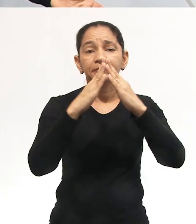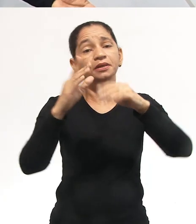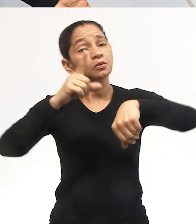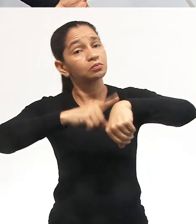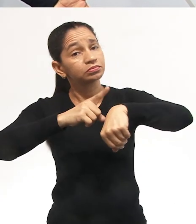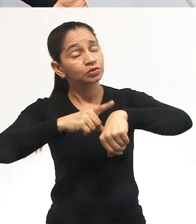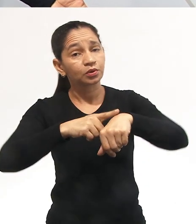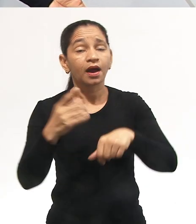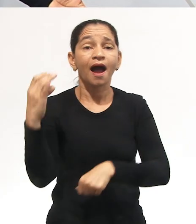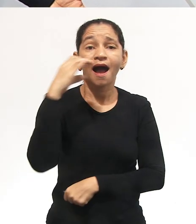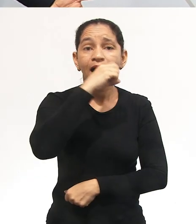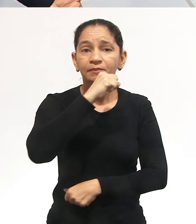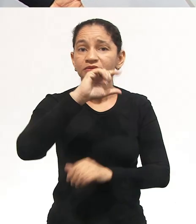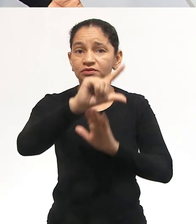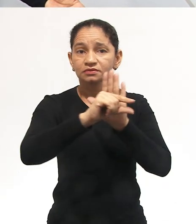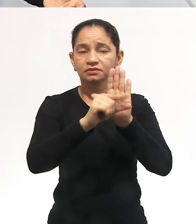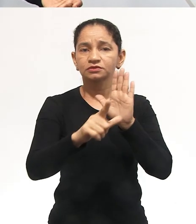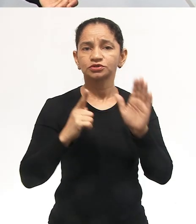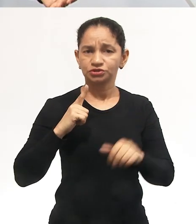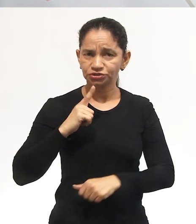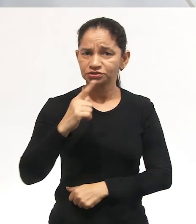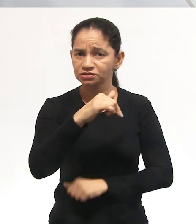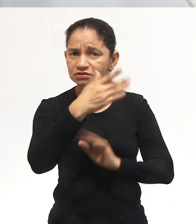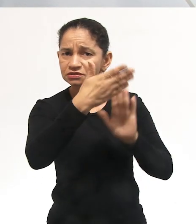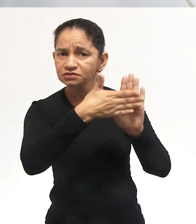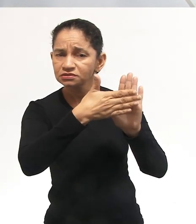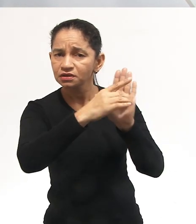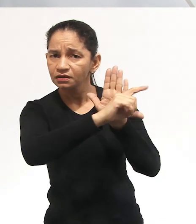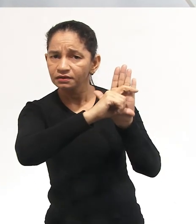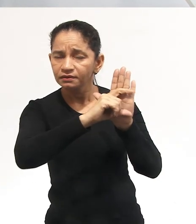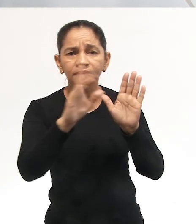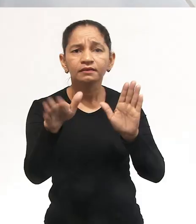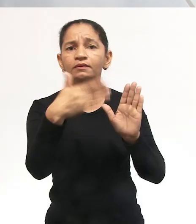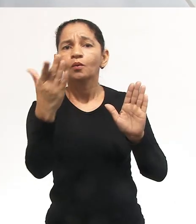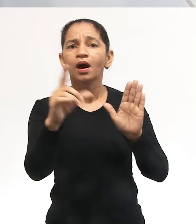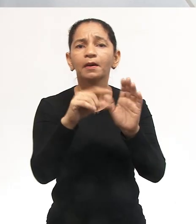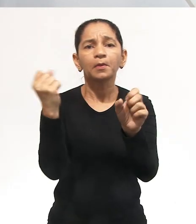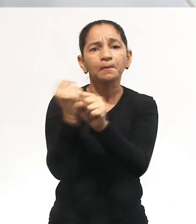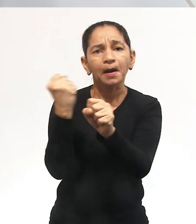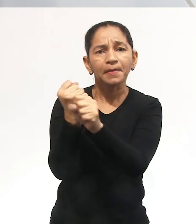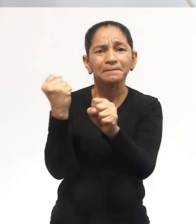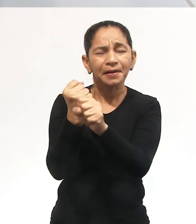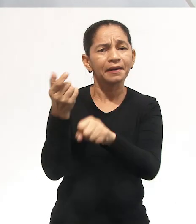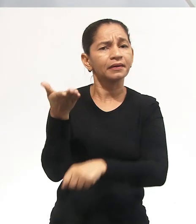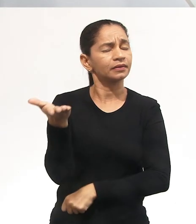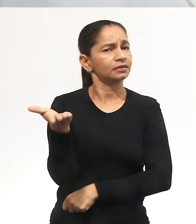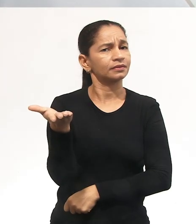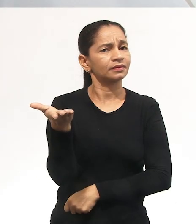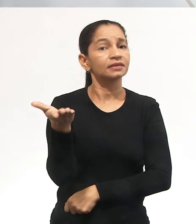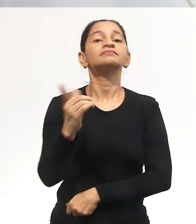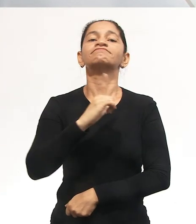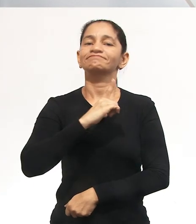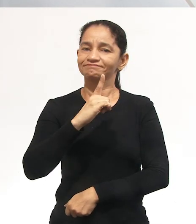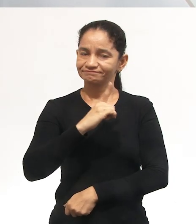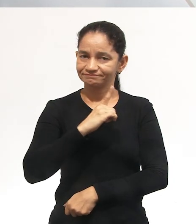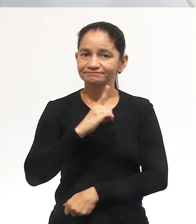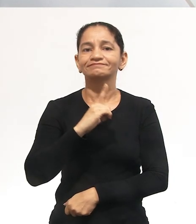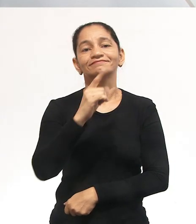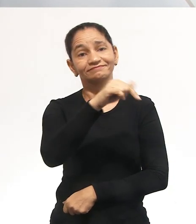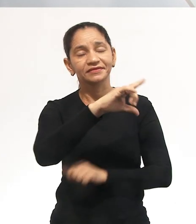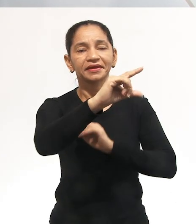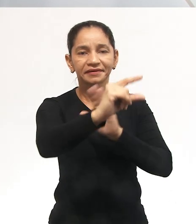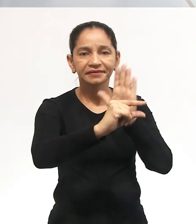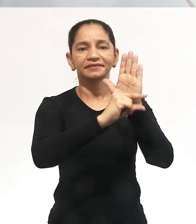não estavam previstos na lei orçamentária. Mas como é que vai ser feito esse tipo de serviço se não tiver uma reserva?